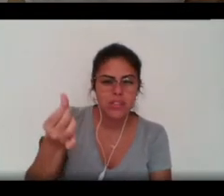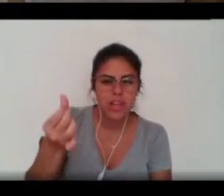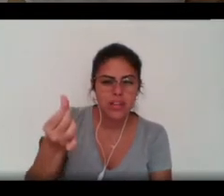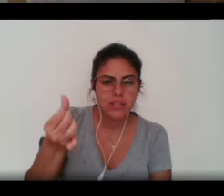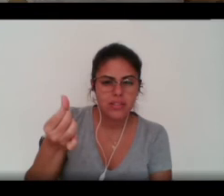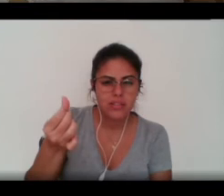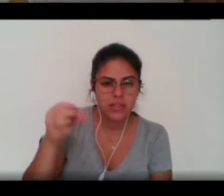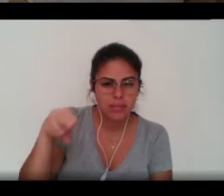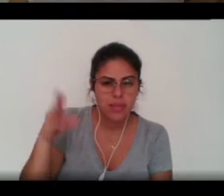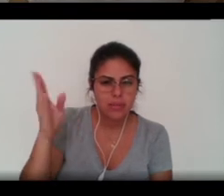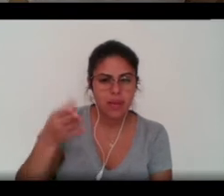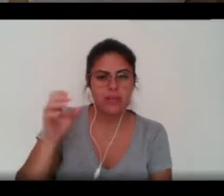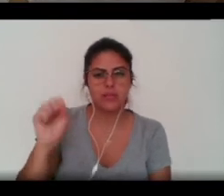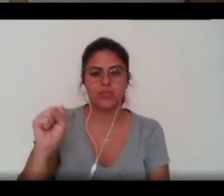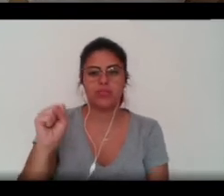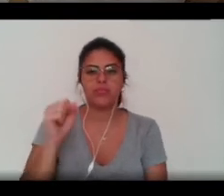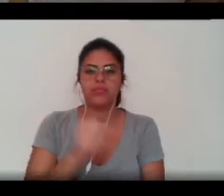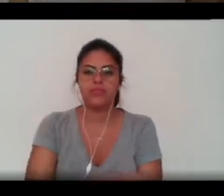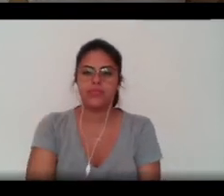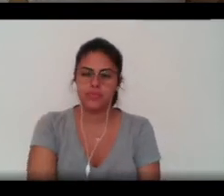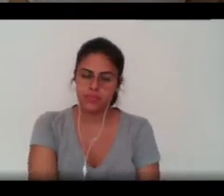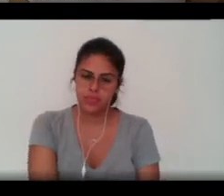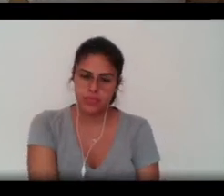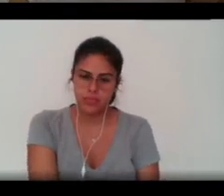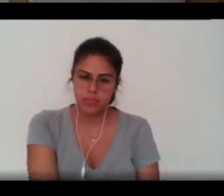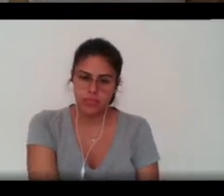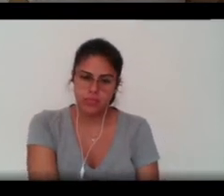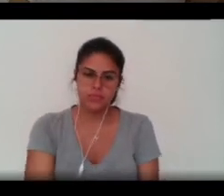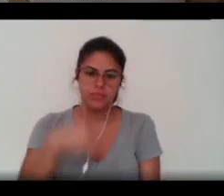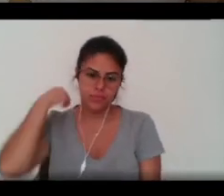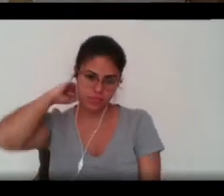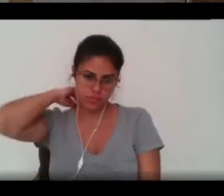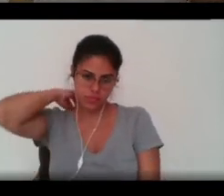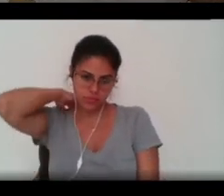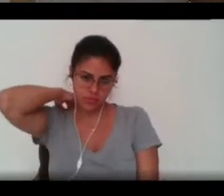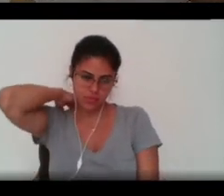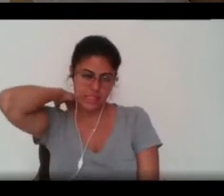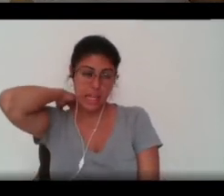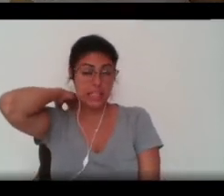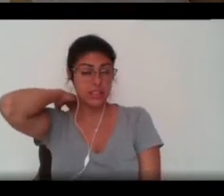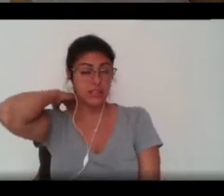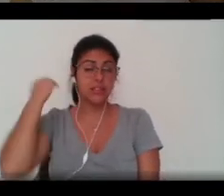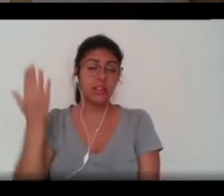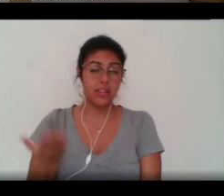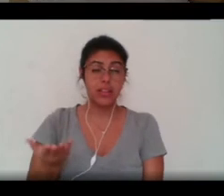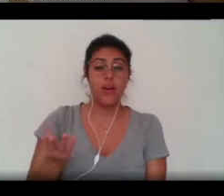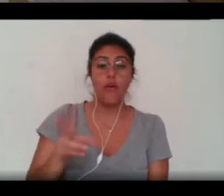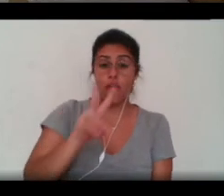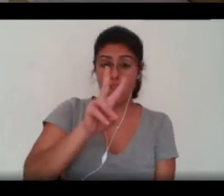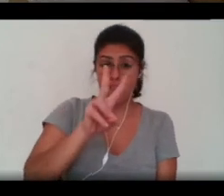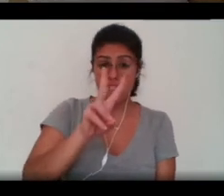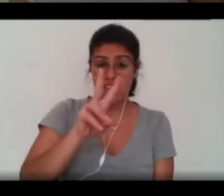por segundo. O V de t fica mais ou menos assim, né? Mas esse V de t aqui, ó,